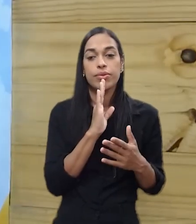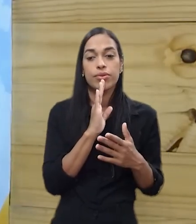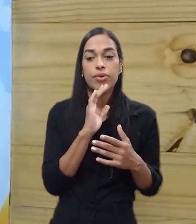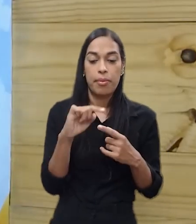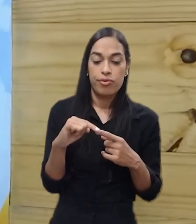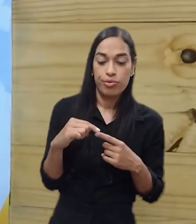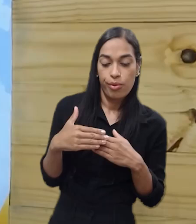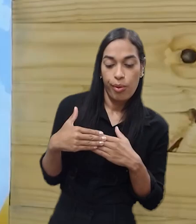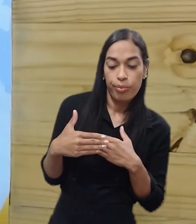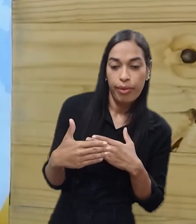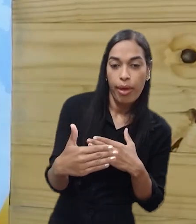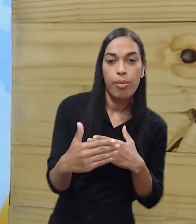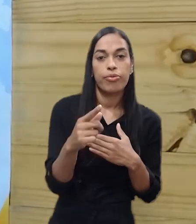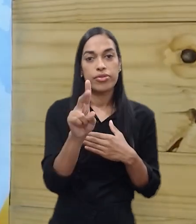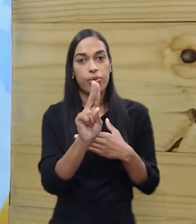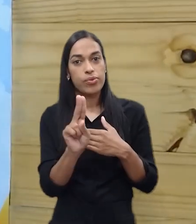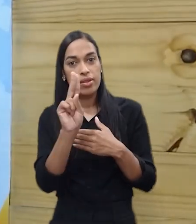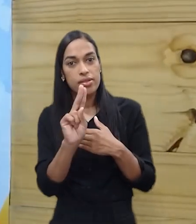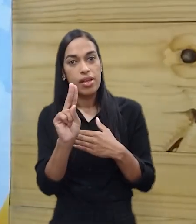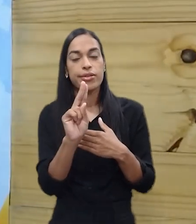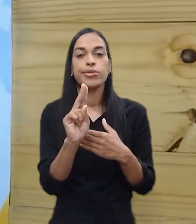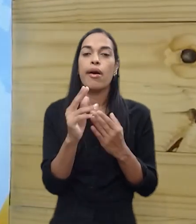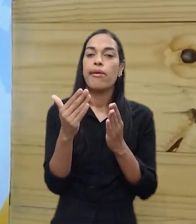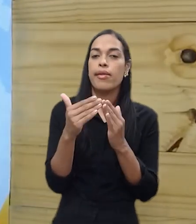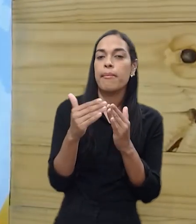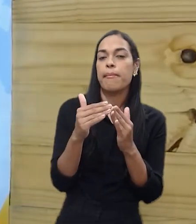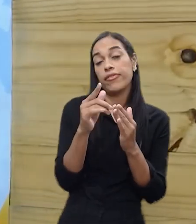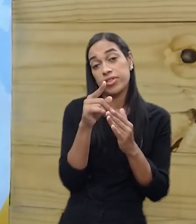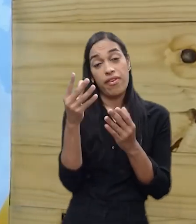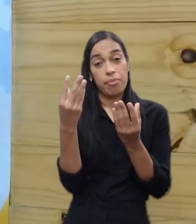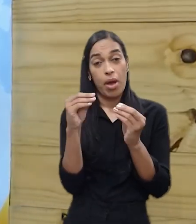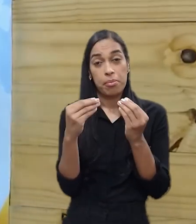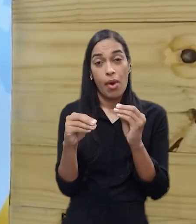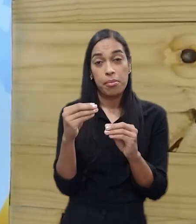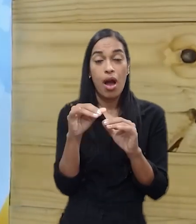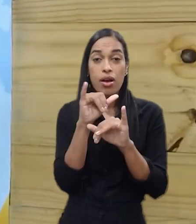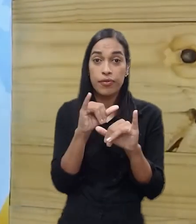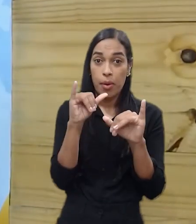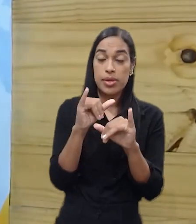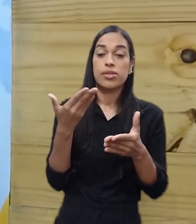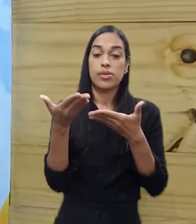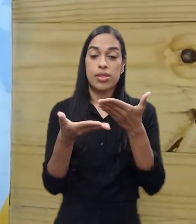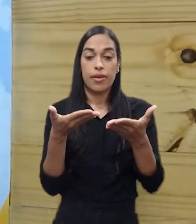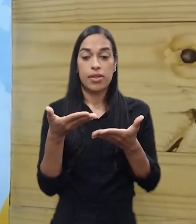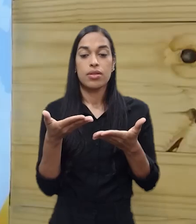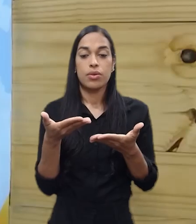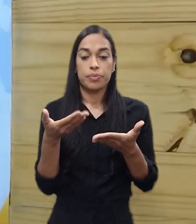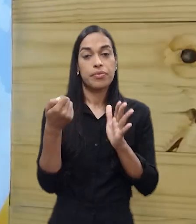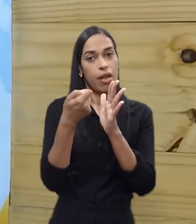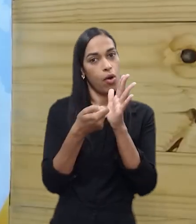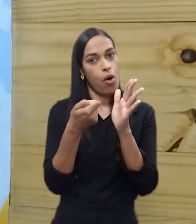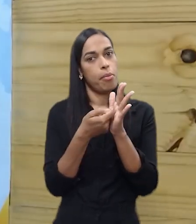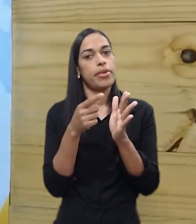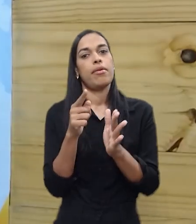aumenta automático à medida que você vai usando e inserindo dados no banco de dados e utilizando os serviços. Aí vai cobrar